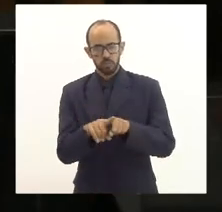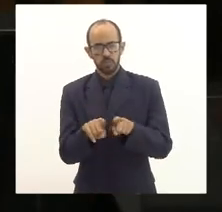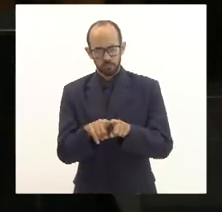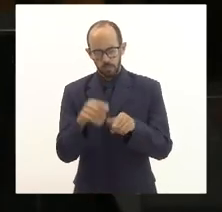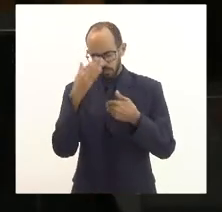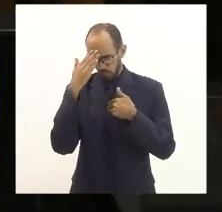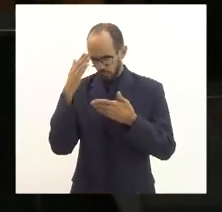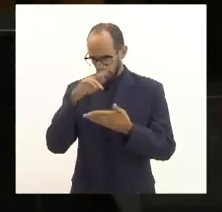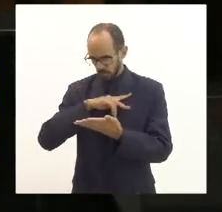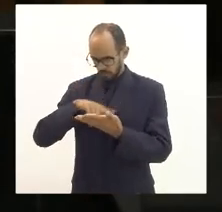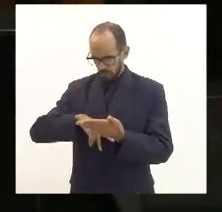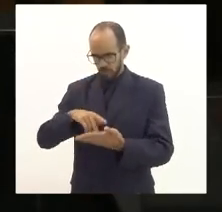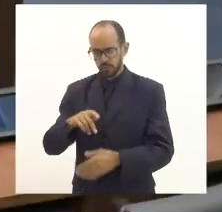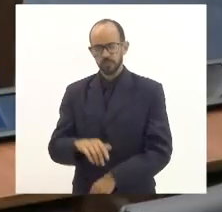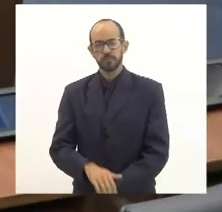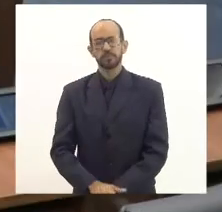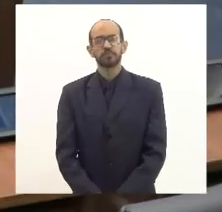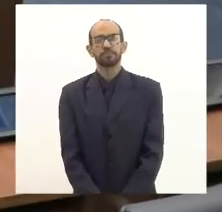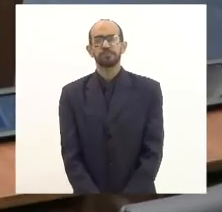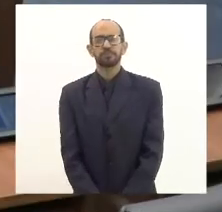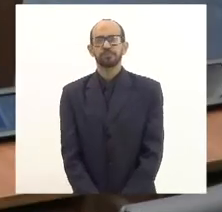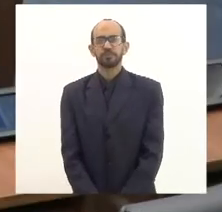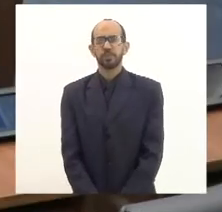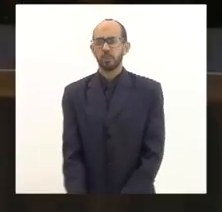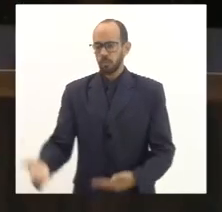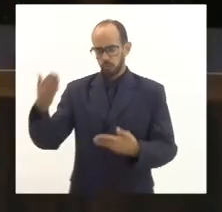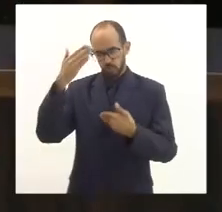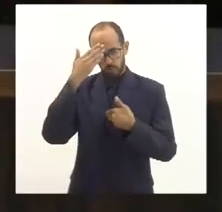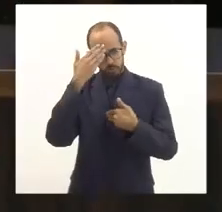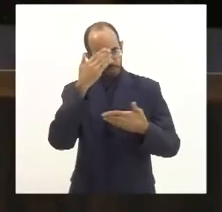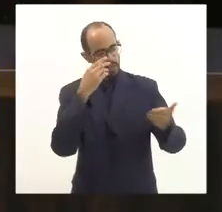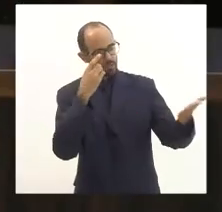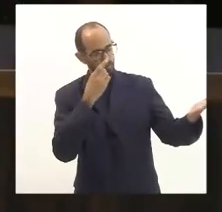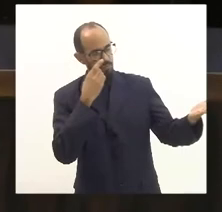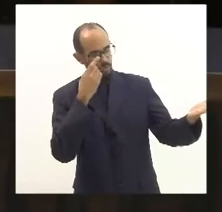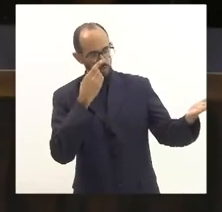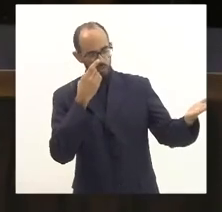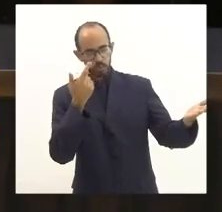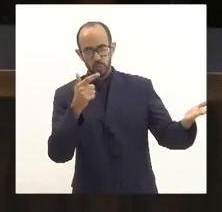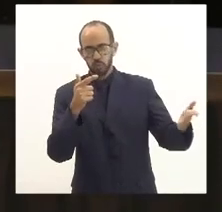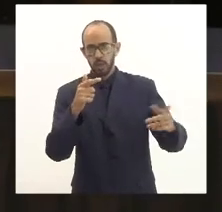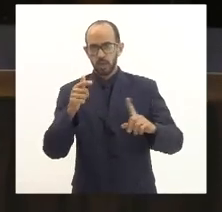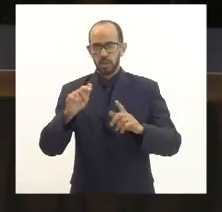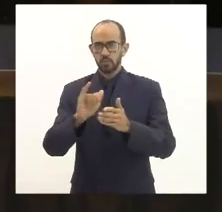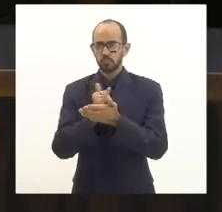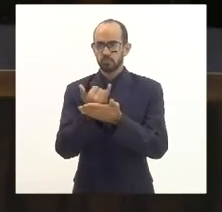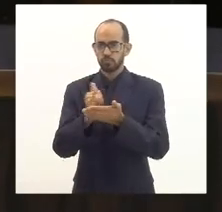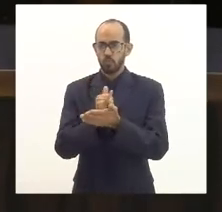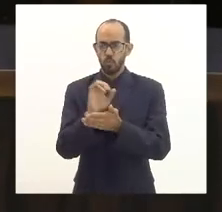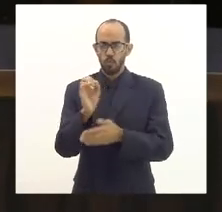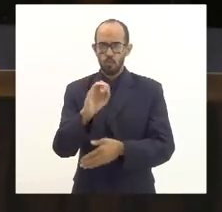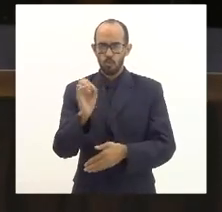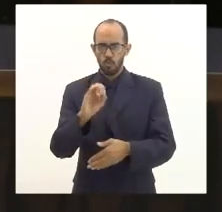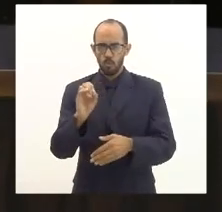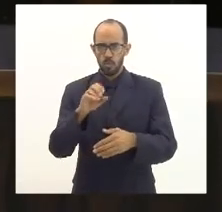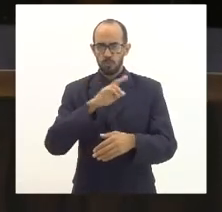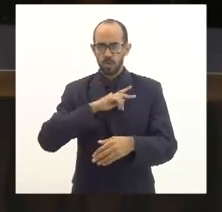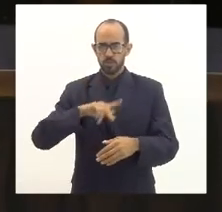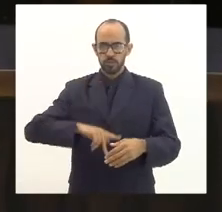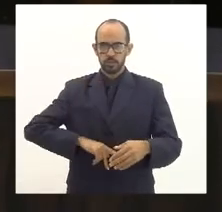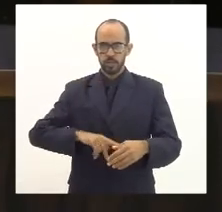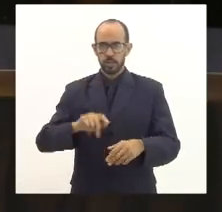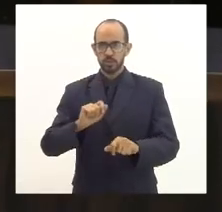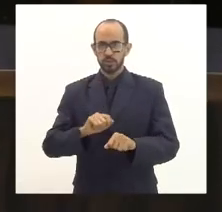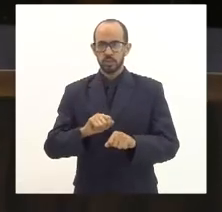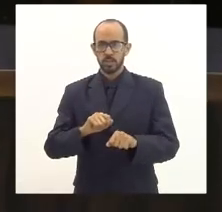as é obrigada a deputado não havendo mais oradores inscritos a presidência